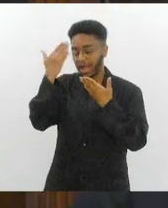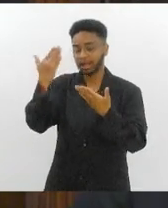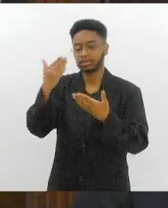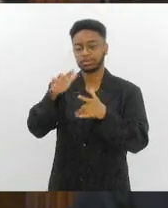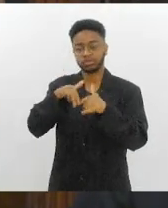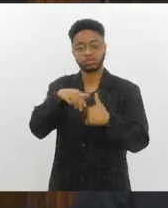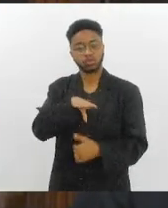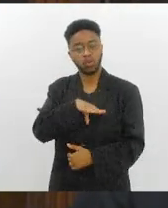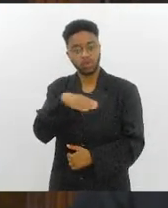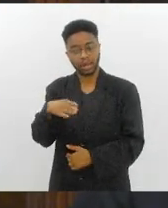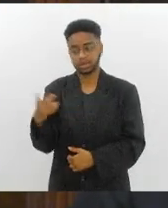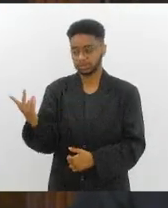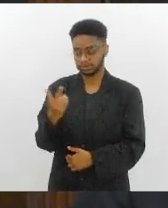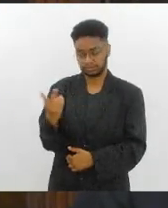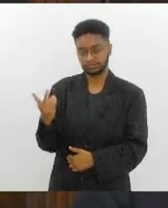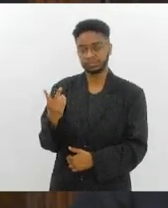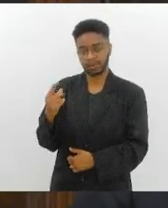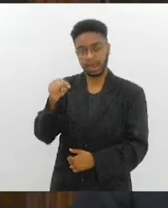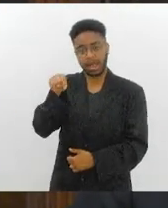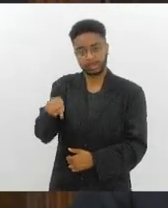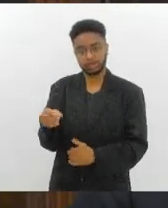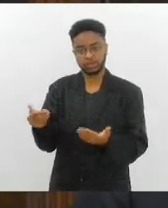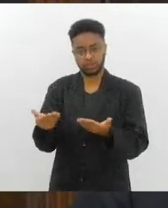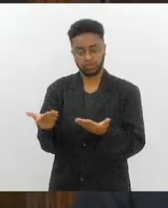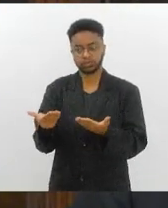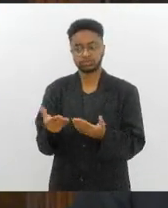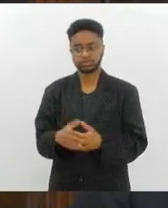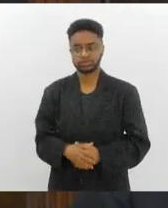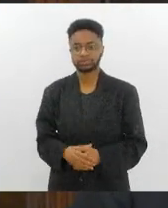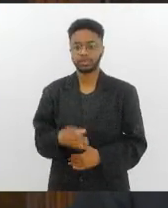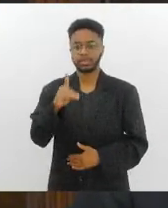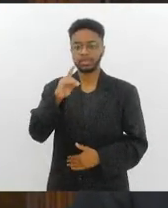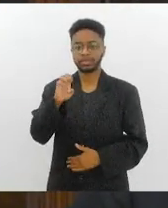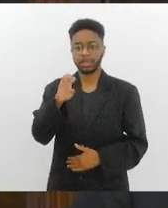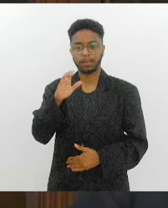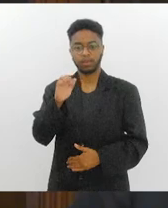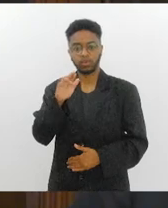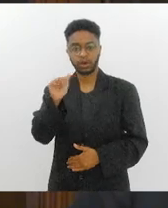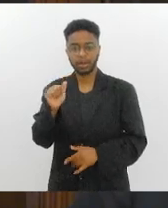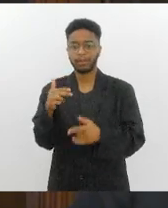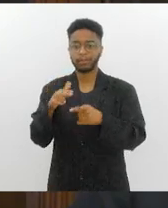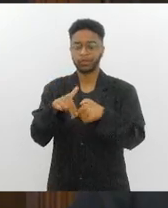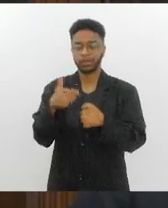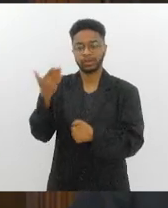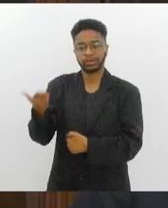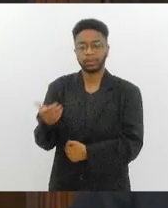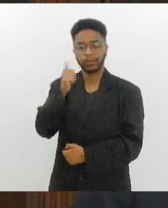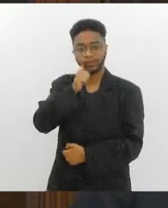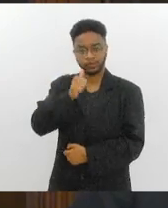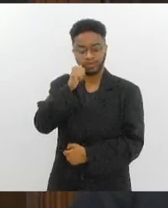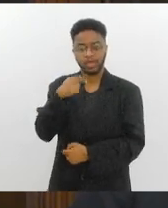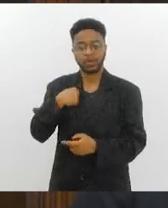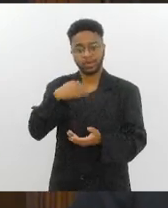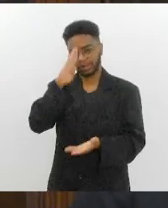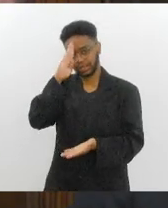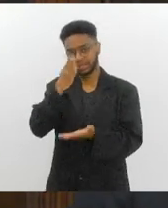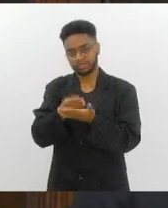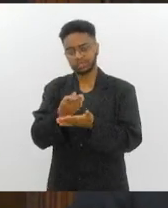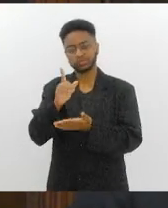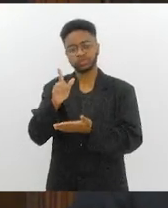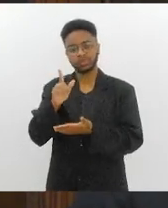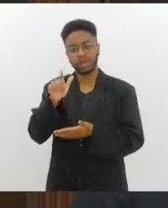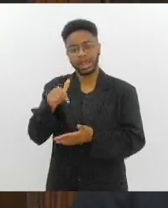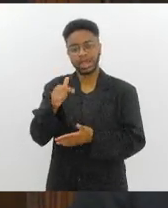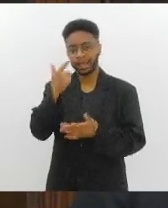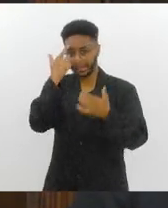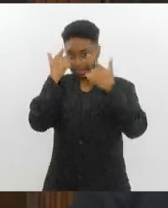dessas duas figuras que estão aqui ao meu lado, da Débora quanto mulher, que eu acho que é o coração, é a criatividade,